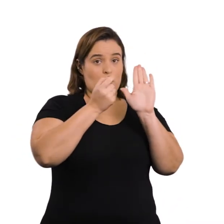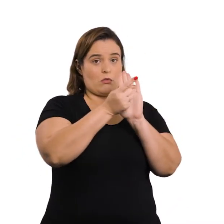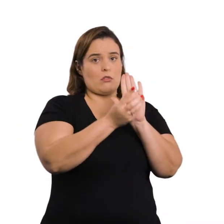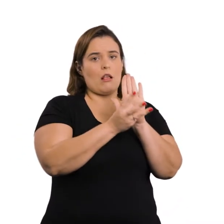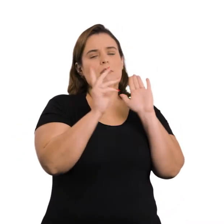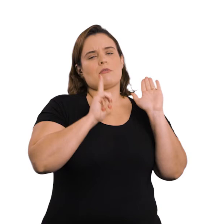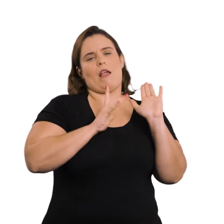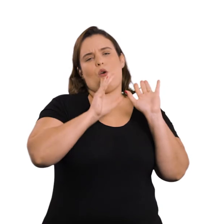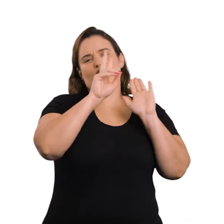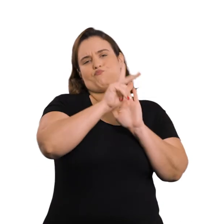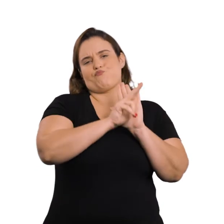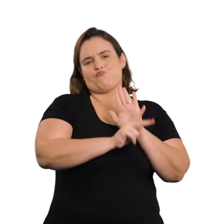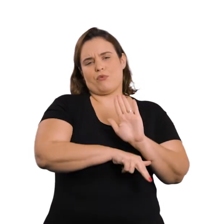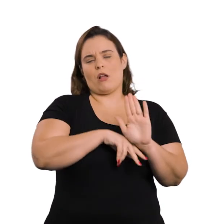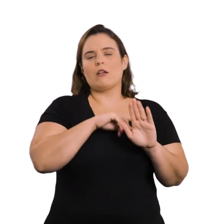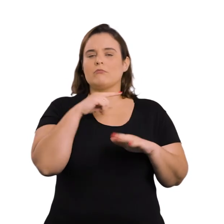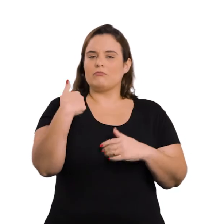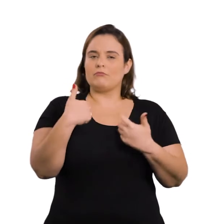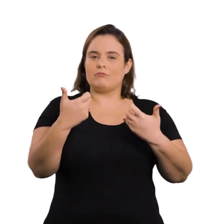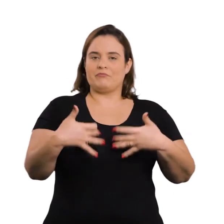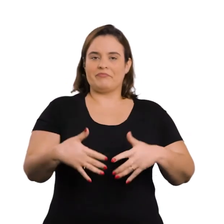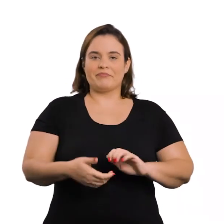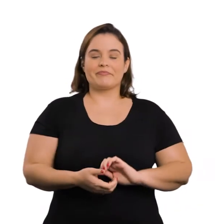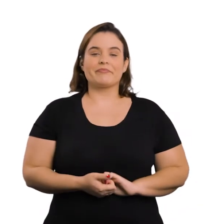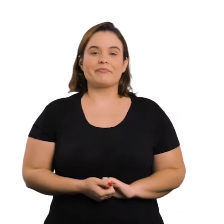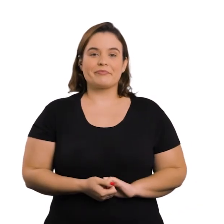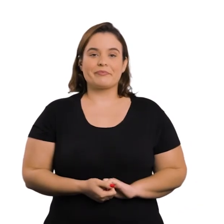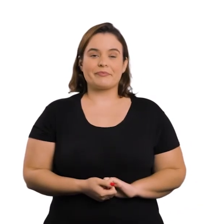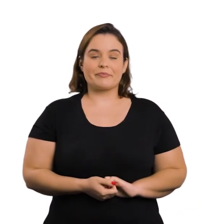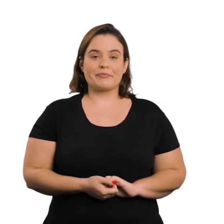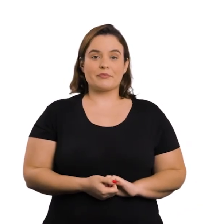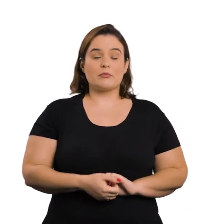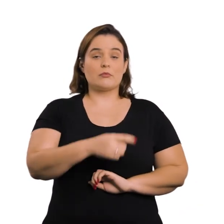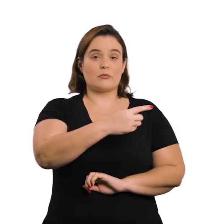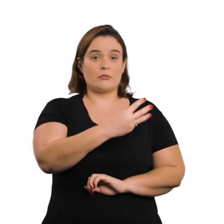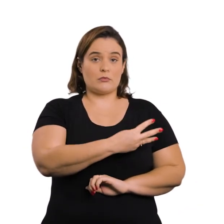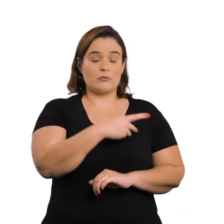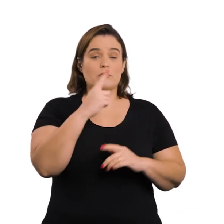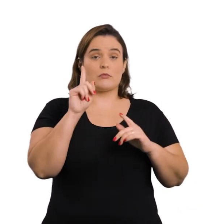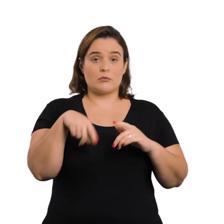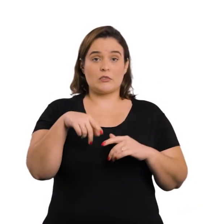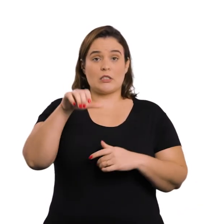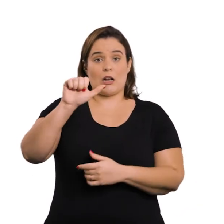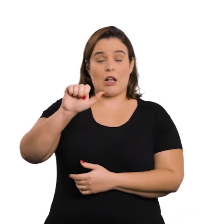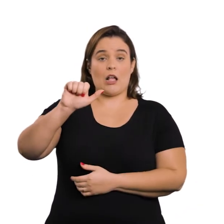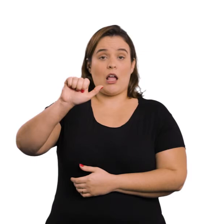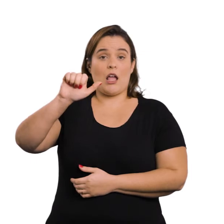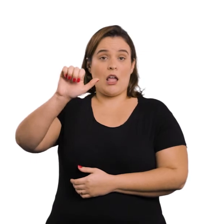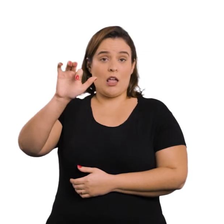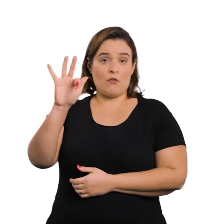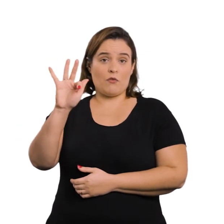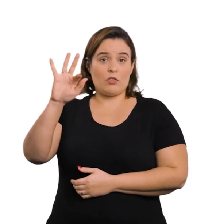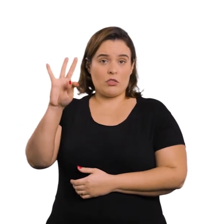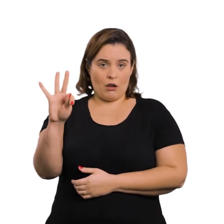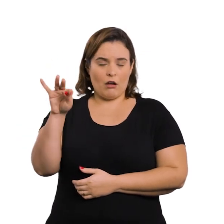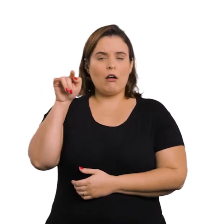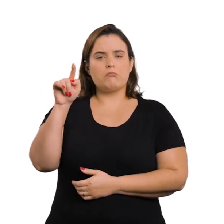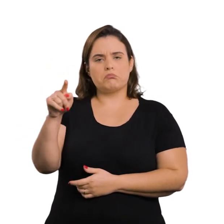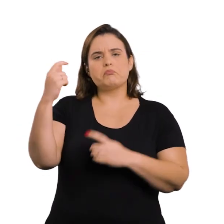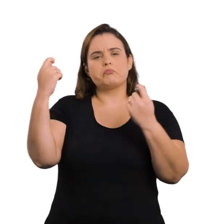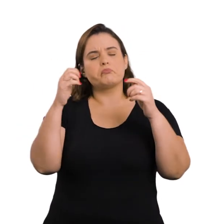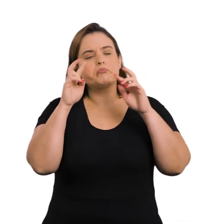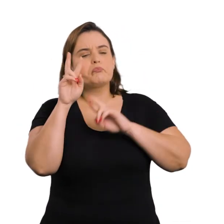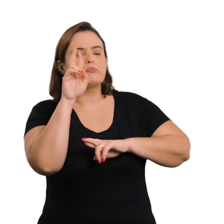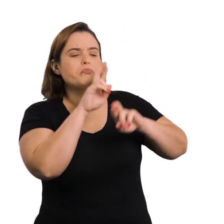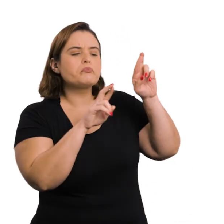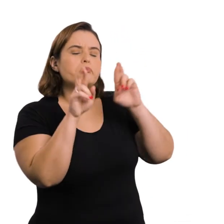várias questões aqui levantadas. Artigo 13. Caberá ao AFT, Auditoria Fiscal do